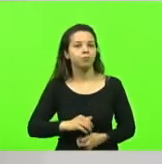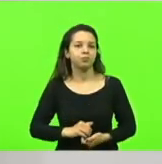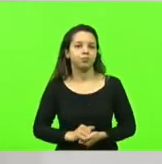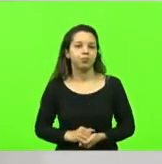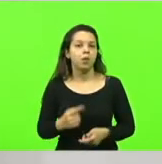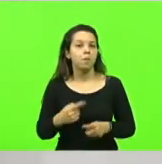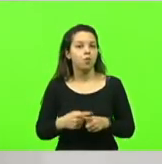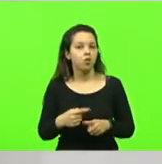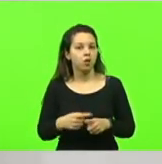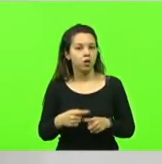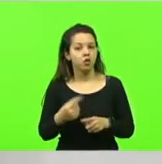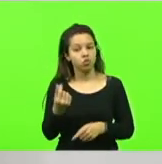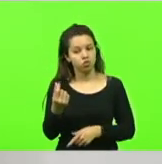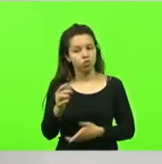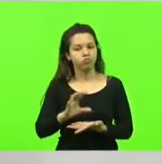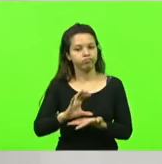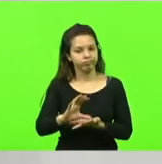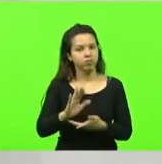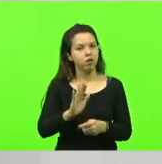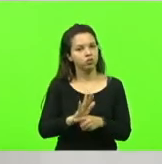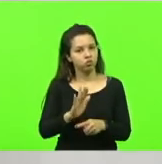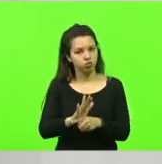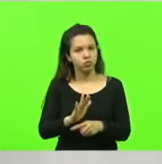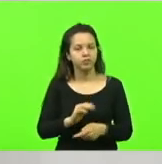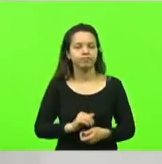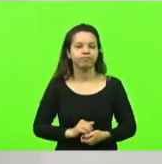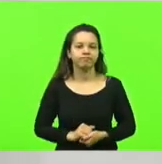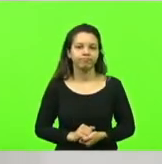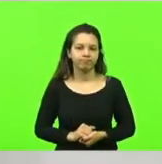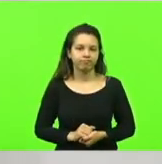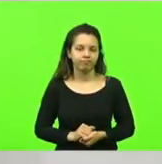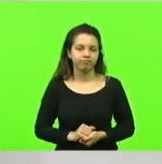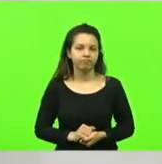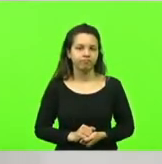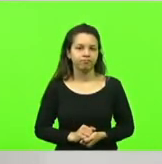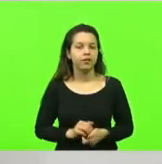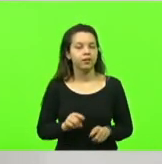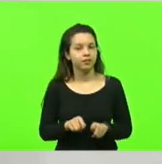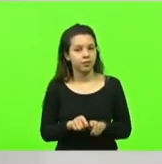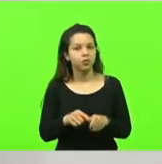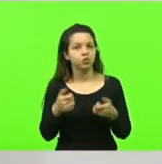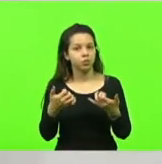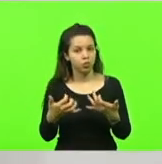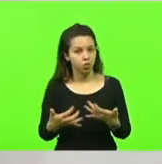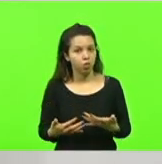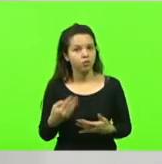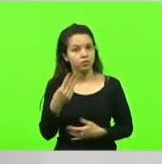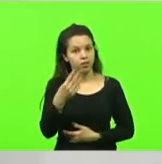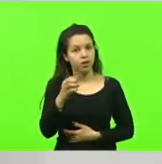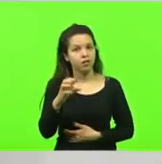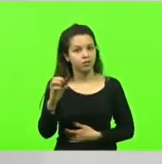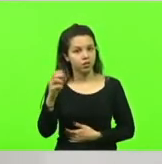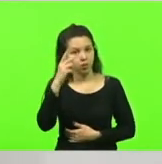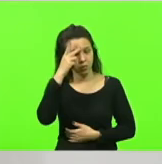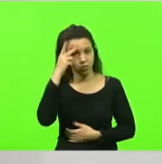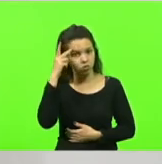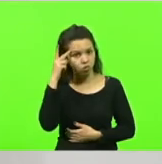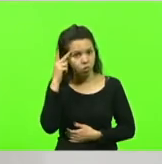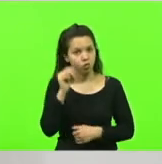por conta do aporte do município. Destacou também que ainda são 300 pacientes que estão na fila de